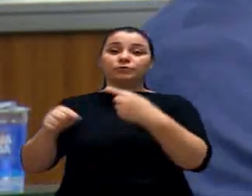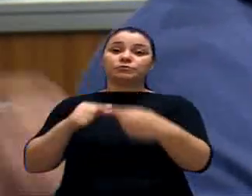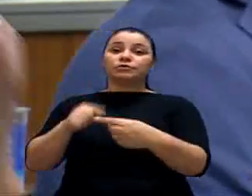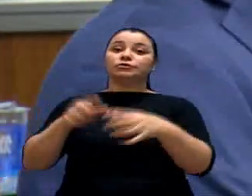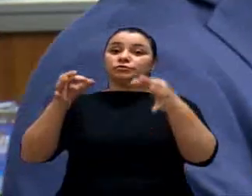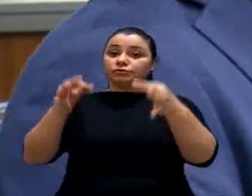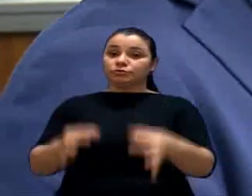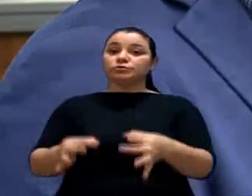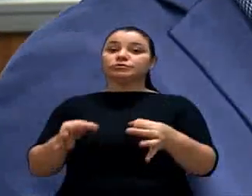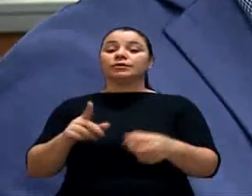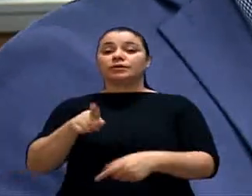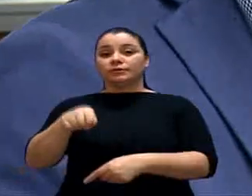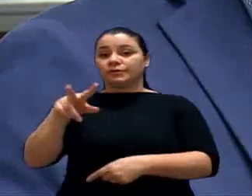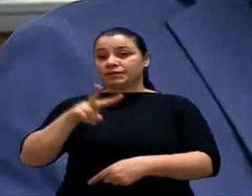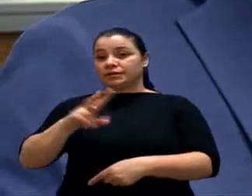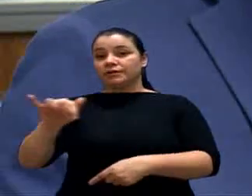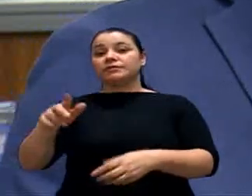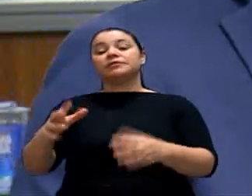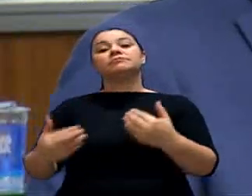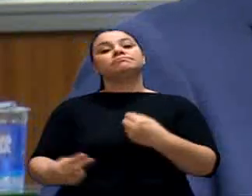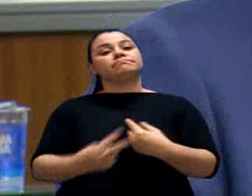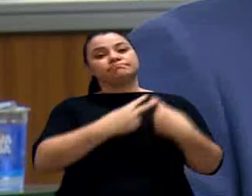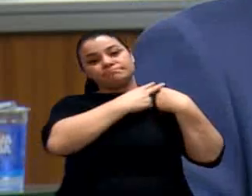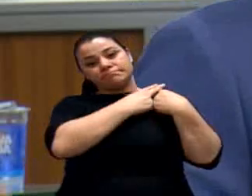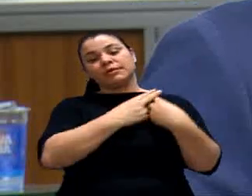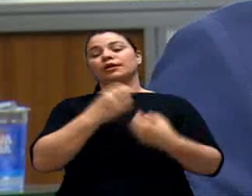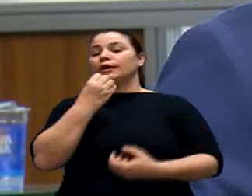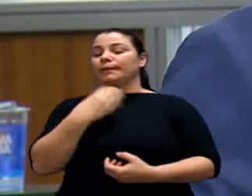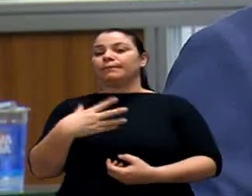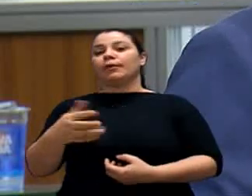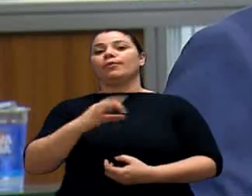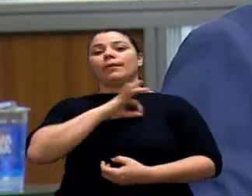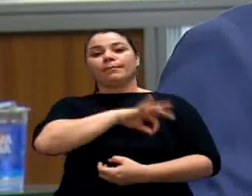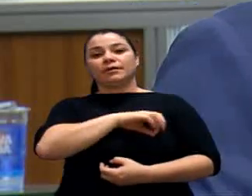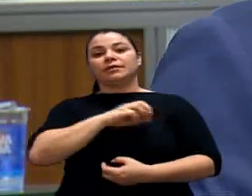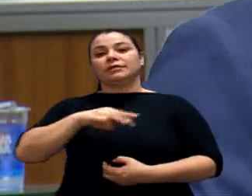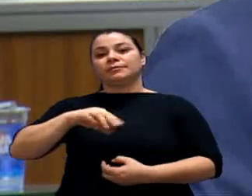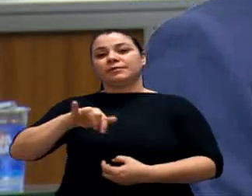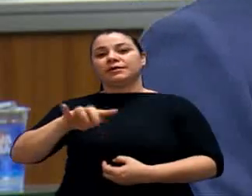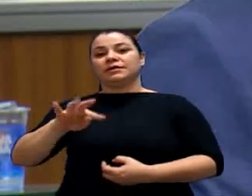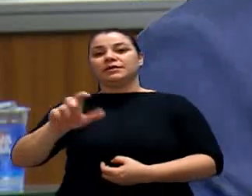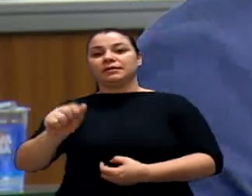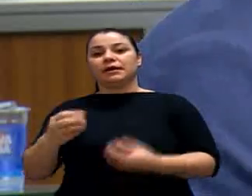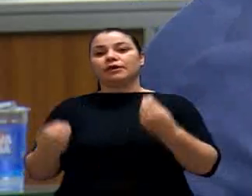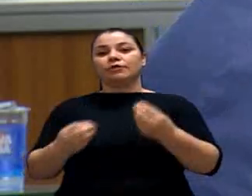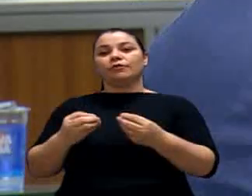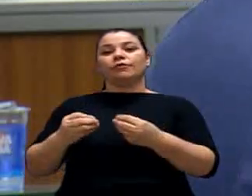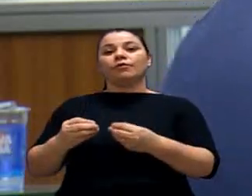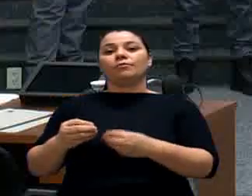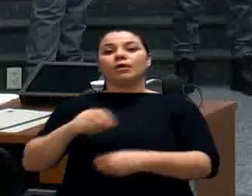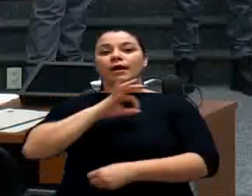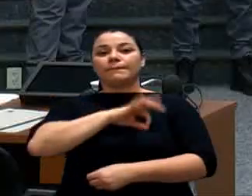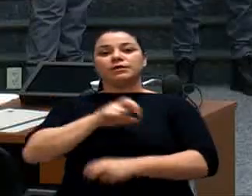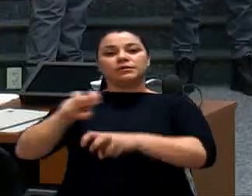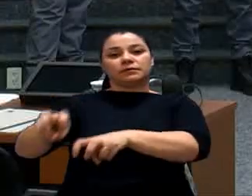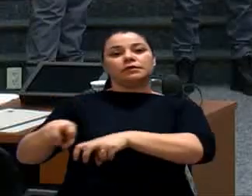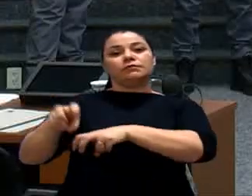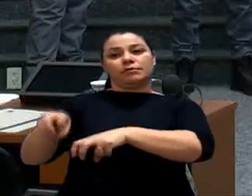Justo, vocês estão representando muito bem a Polícia Militar através da Patrulha Rural.